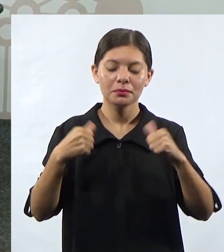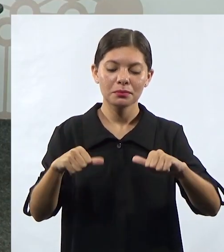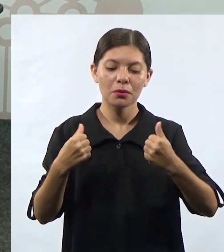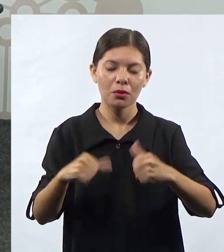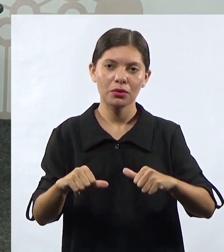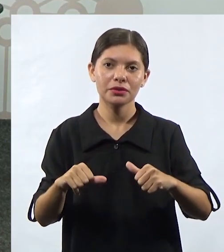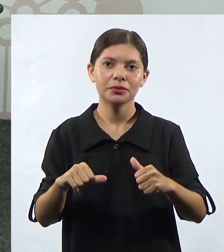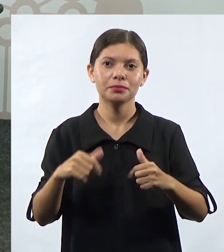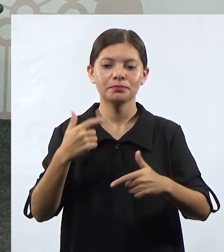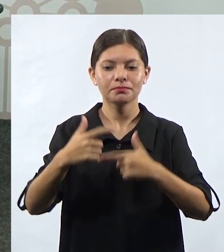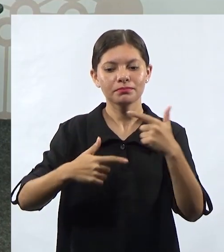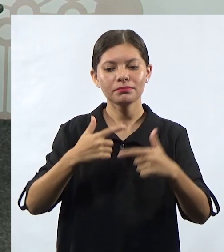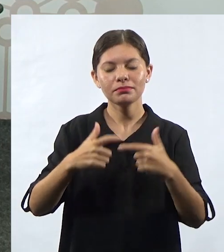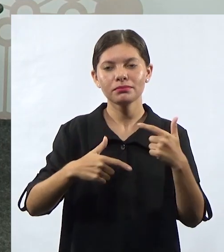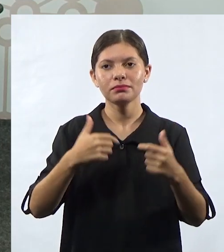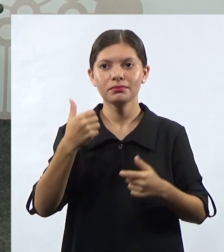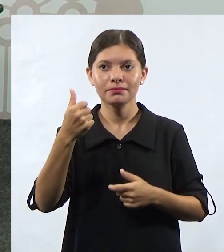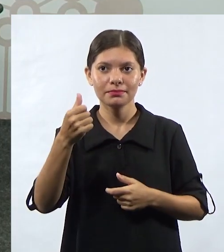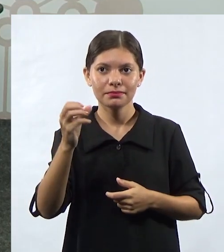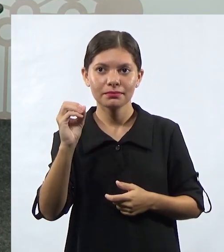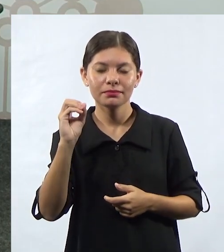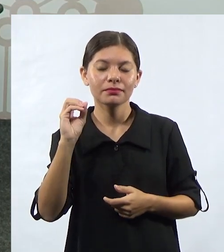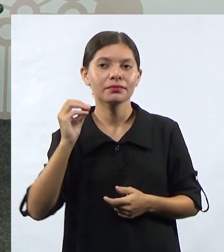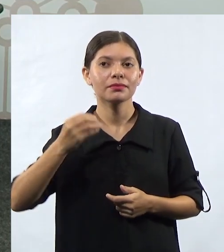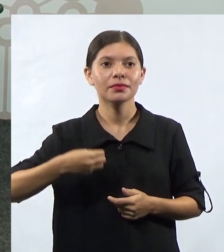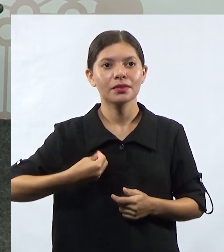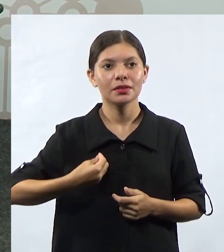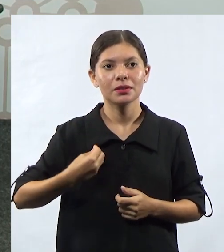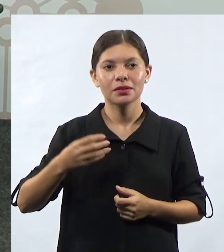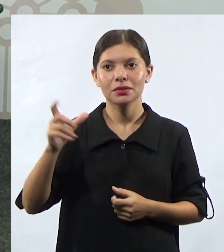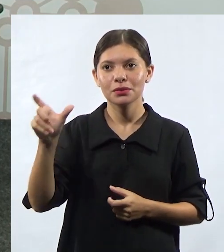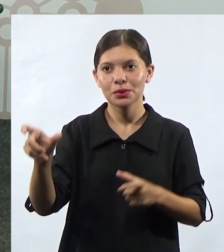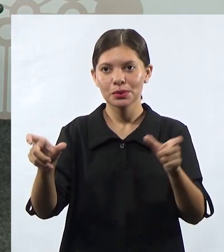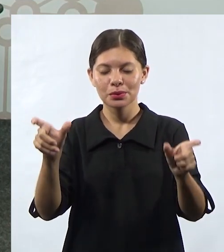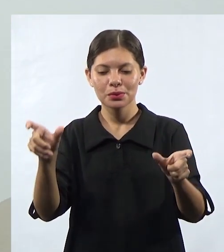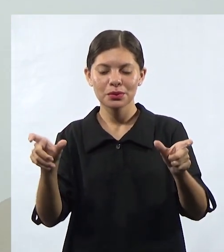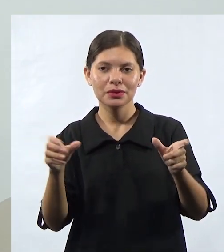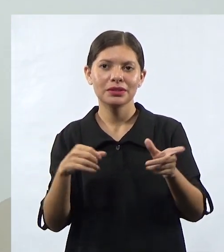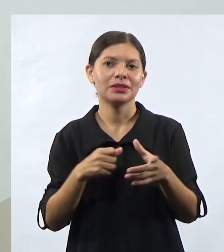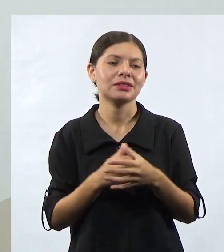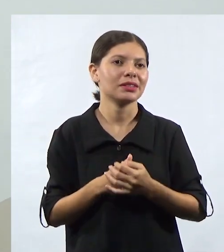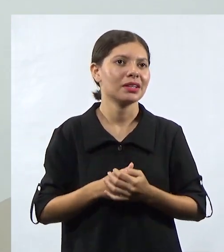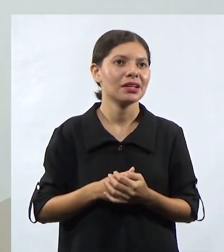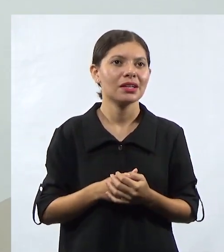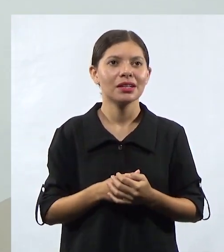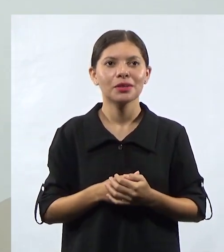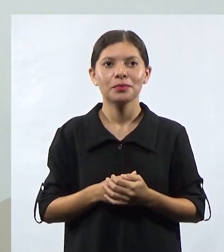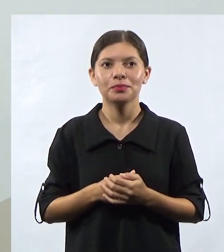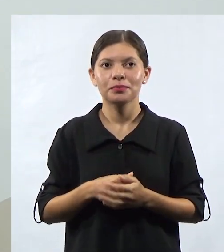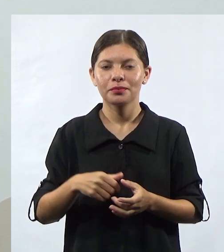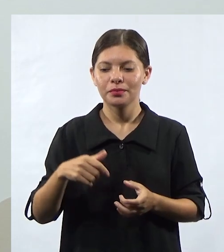com os 10 participantes. Sim, só não pode ser trio e dupla, Saulo. Né? Só não pode ser trio e dupla, aí não é grupo,